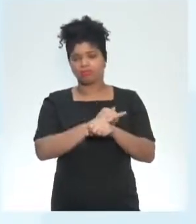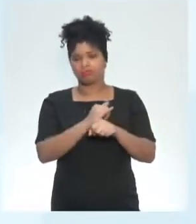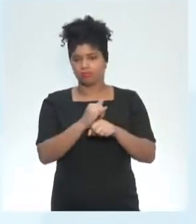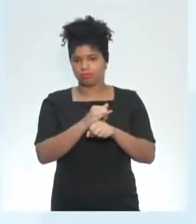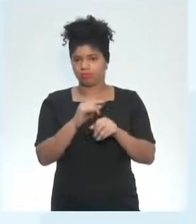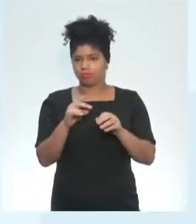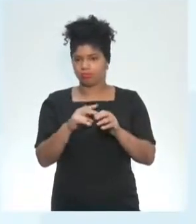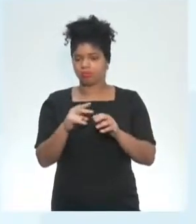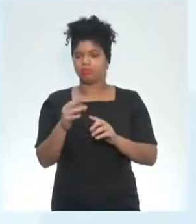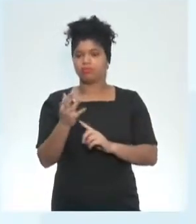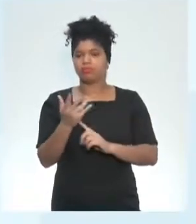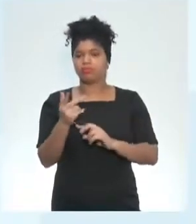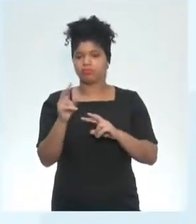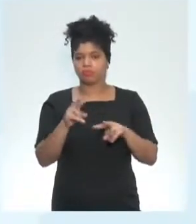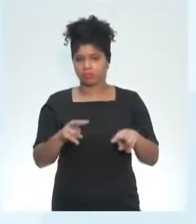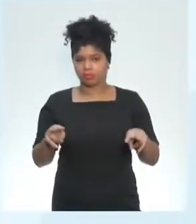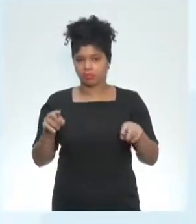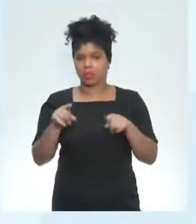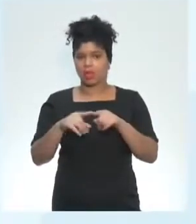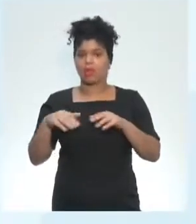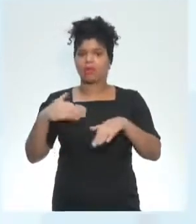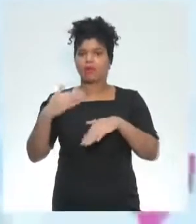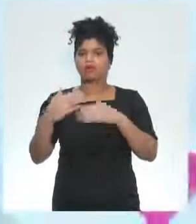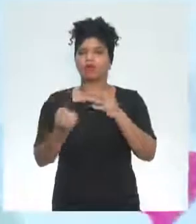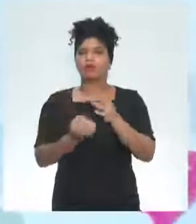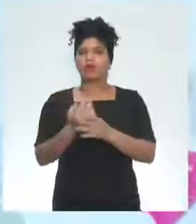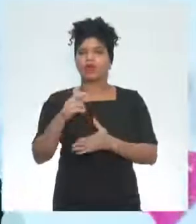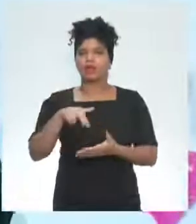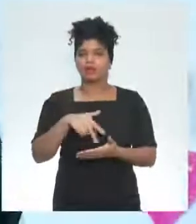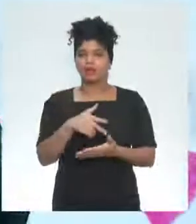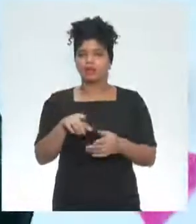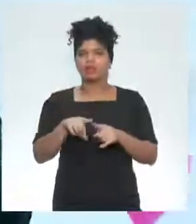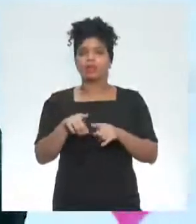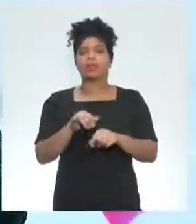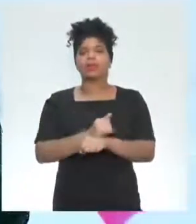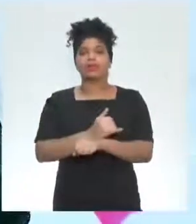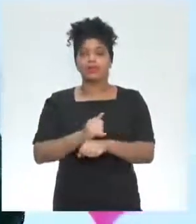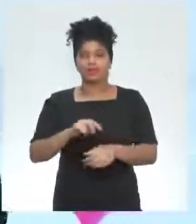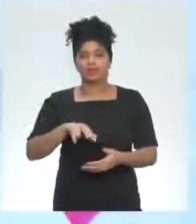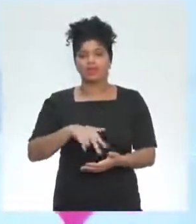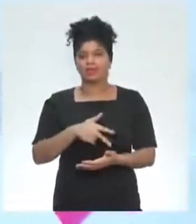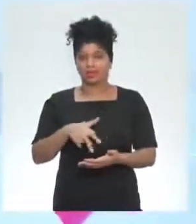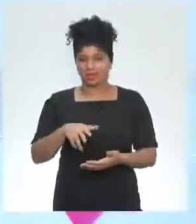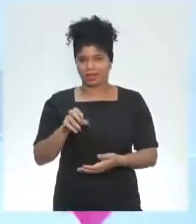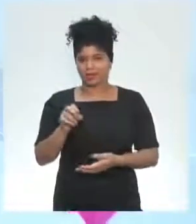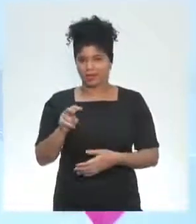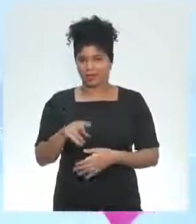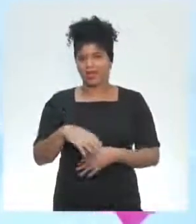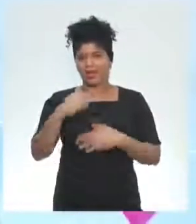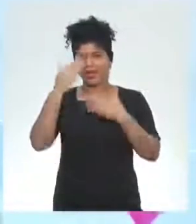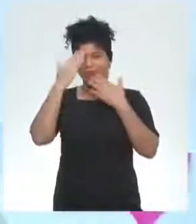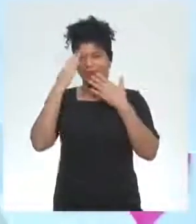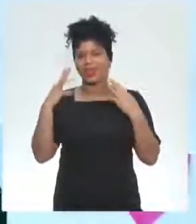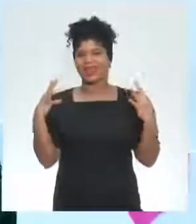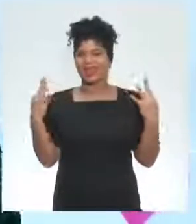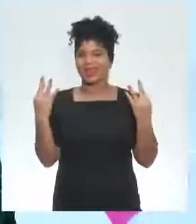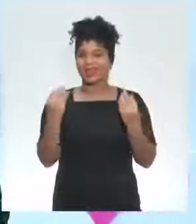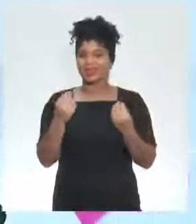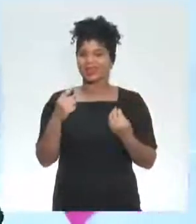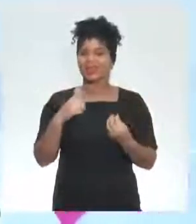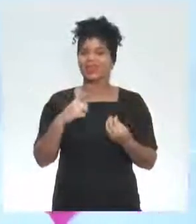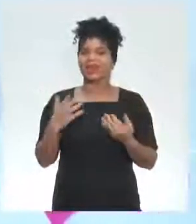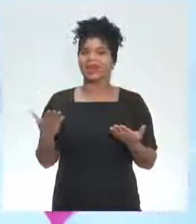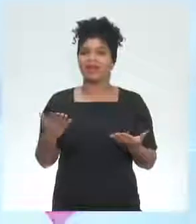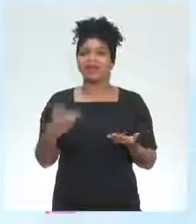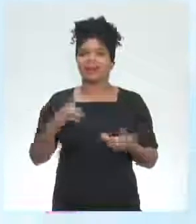processos de criação em dança e as técnicas de composição em dança. Tá bom? Gente, muito obrigada a todos vocês. Vai aparecer agora